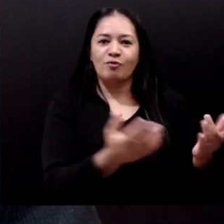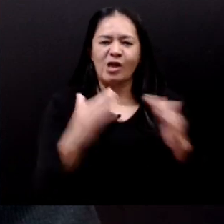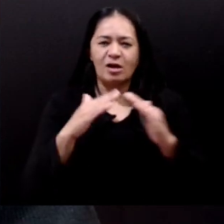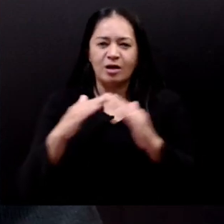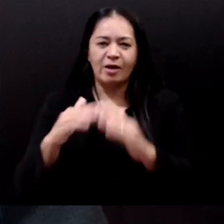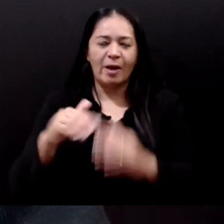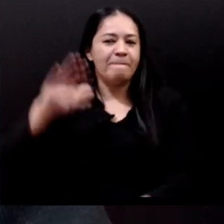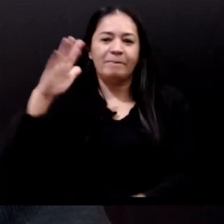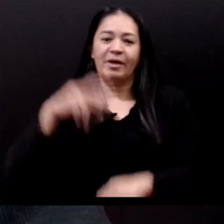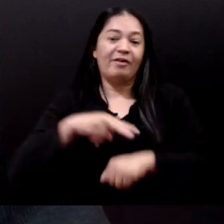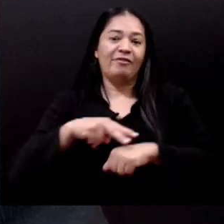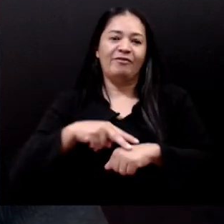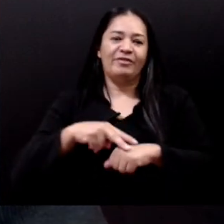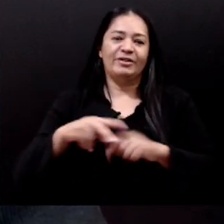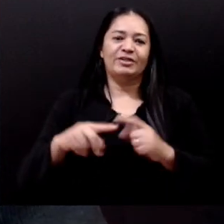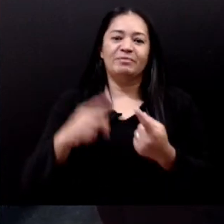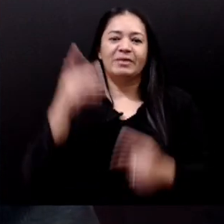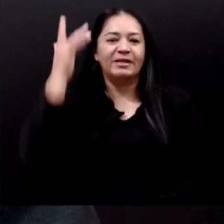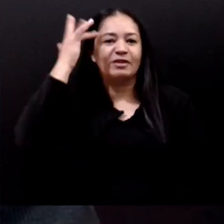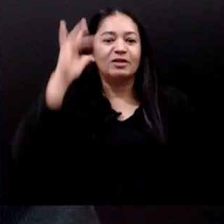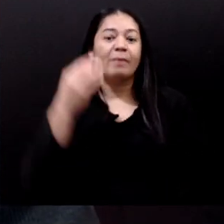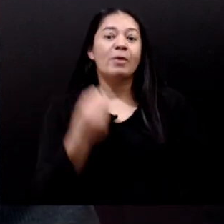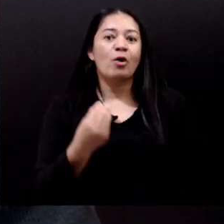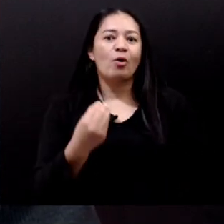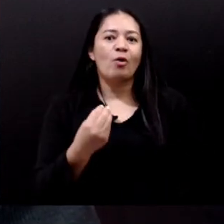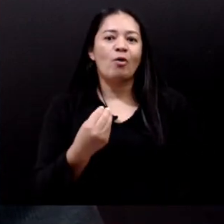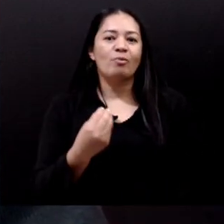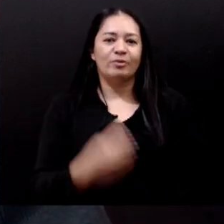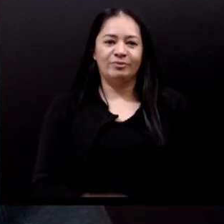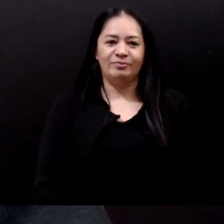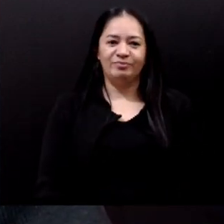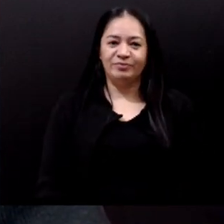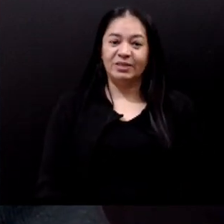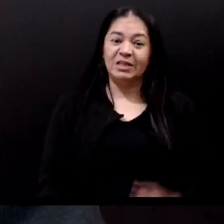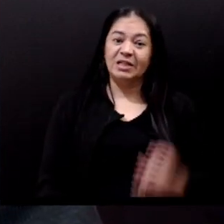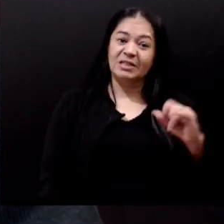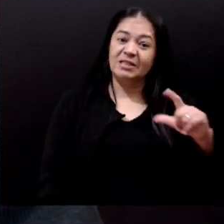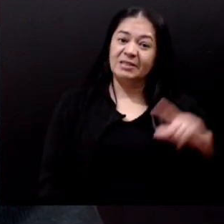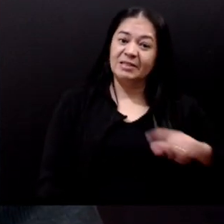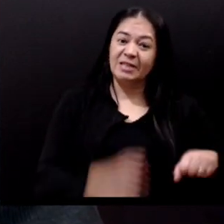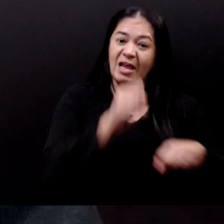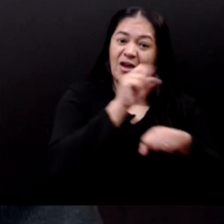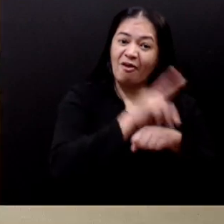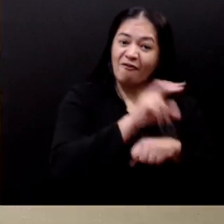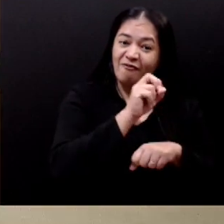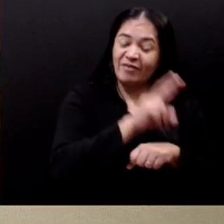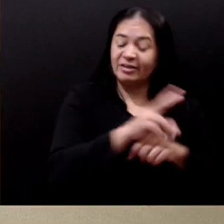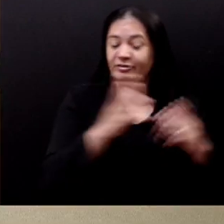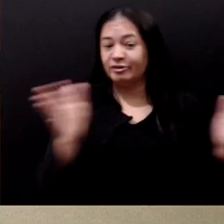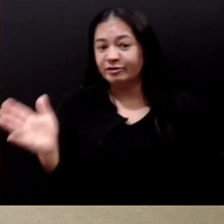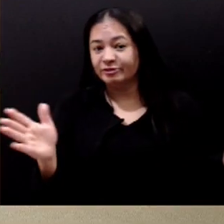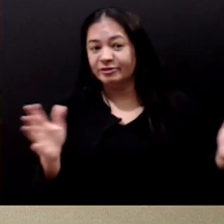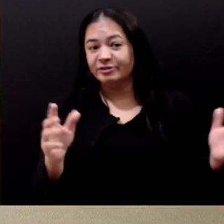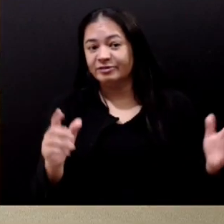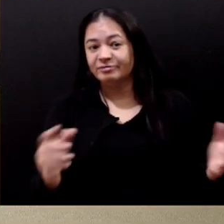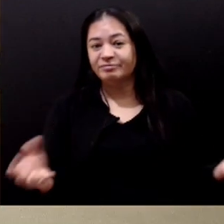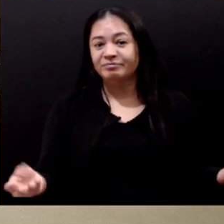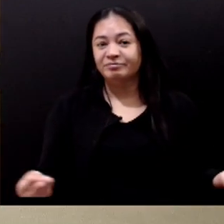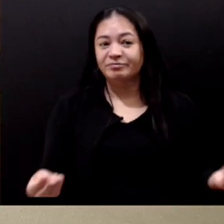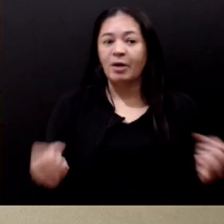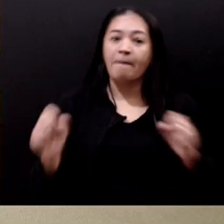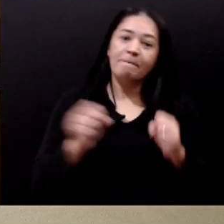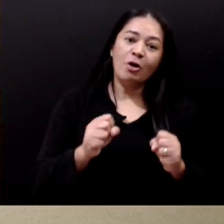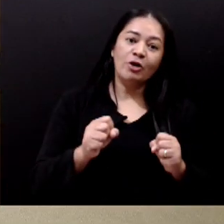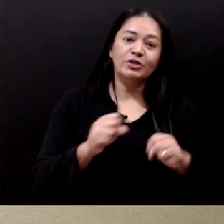que ele não sabe exatamente como que está a grama, né, se tem alguma praga, se tem alguma coisa, quem é que Ou trata da se é uma grama grama. sintética, né, sempre Exatamente,